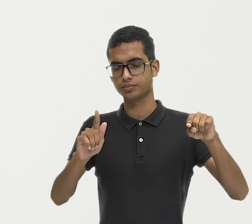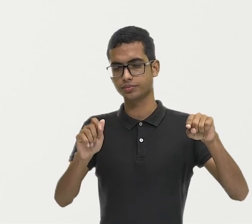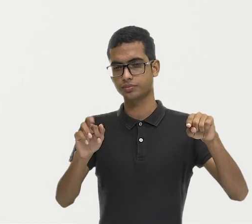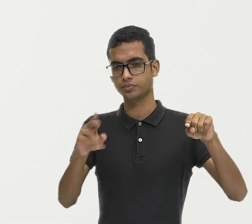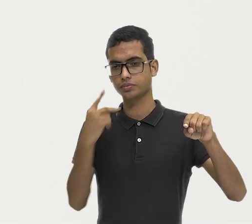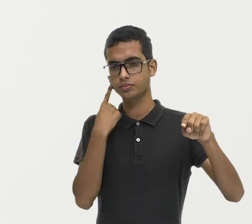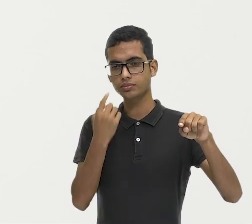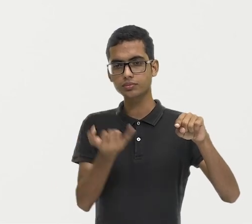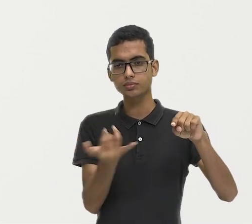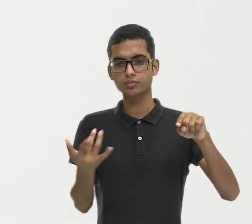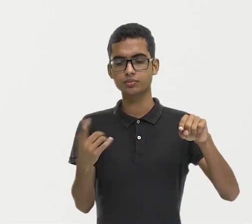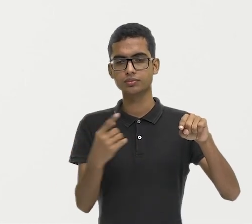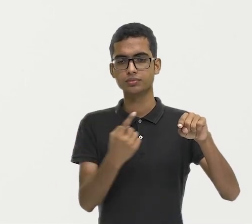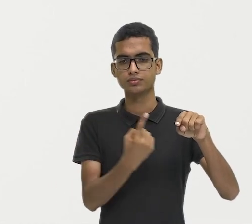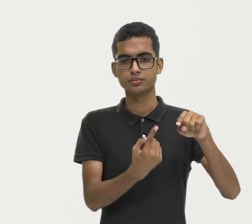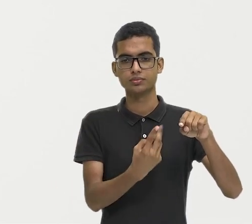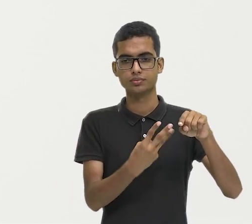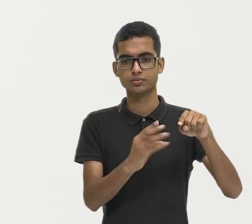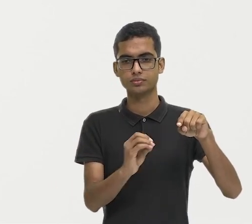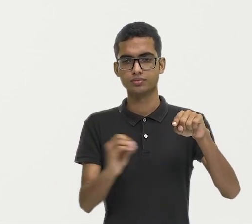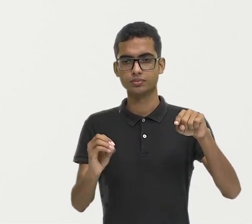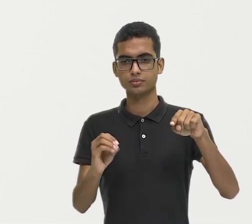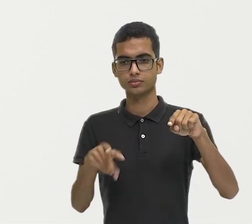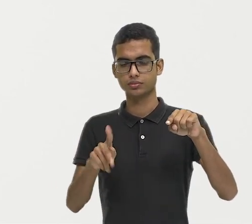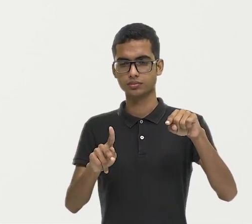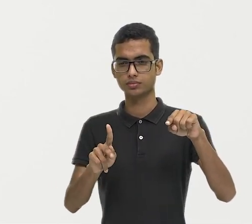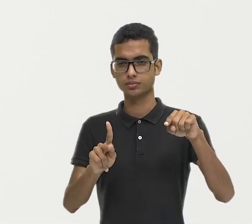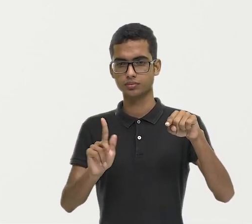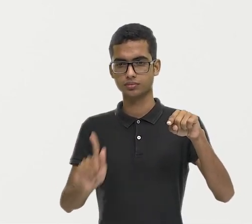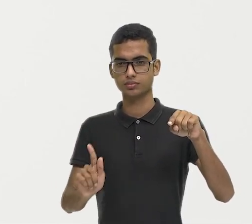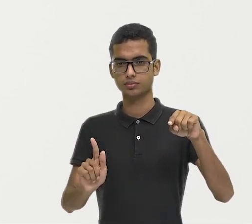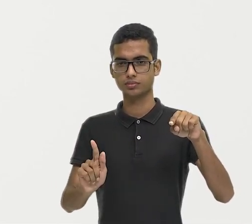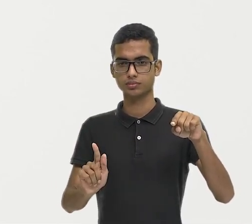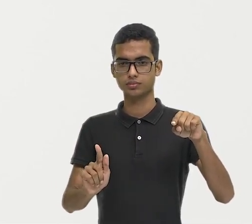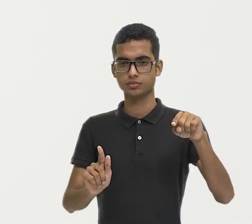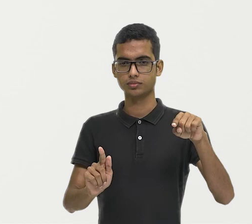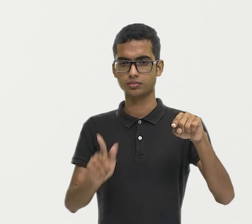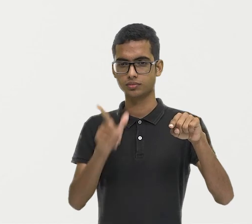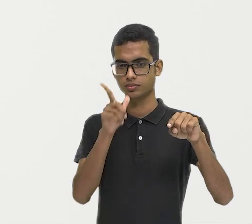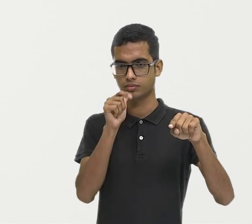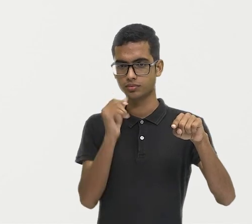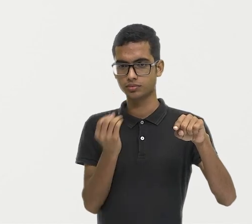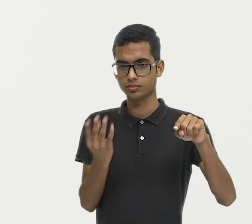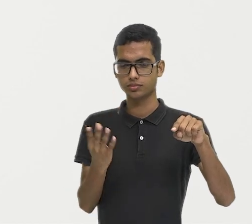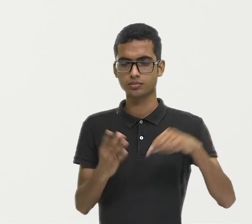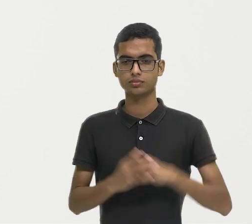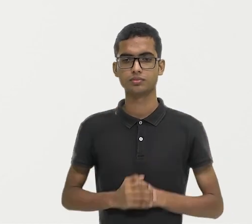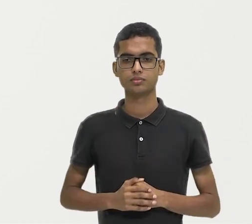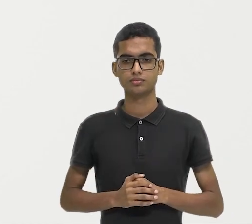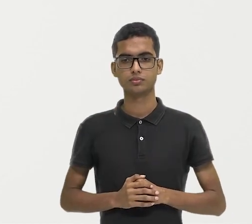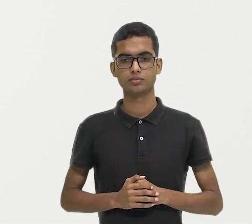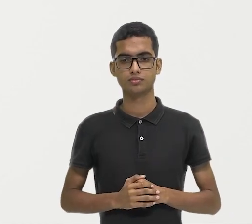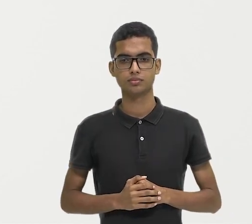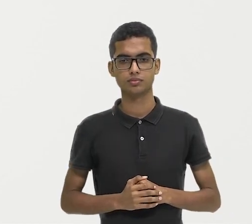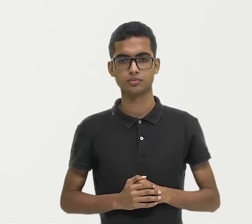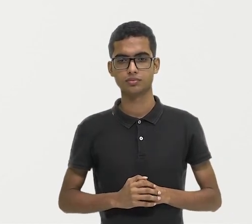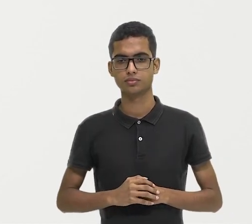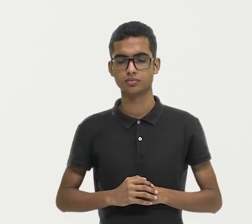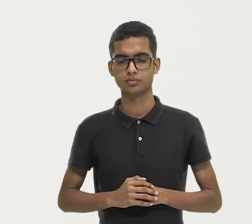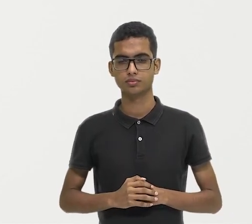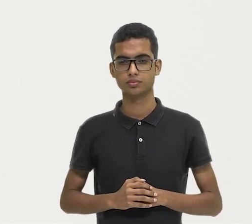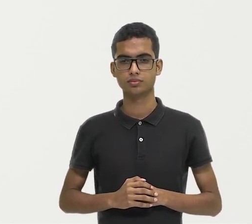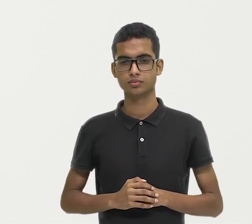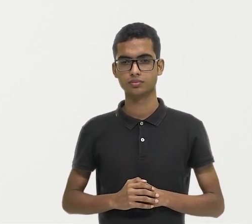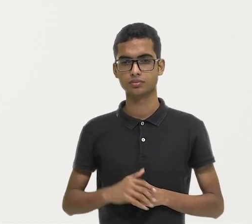um total de doação de água equivalente a 300 quilos, tá? Como aqui diz que